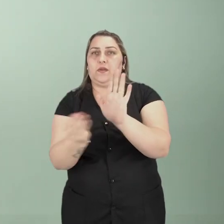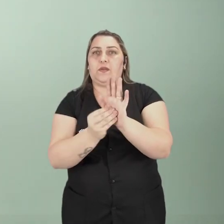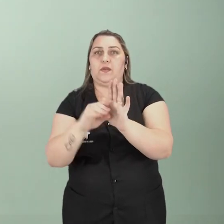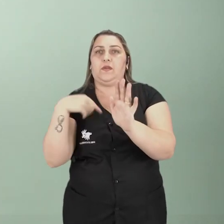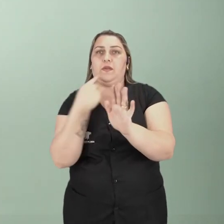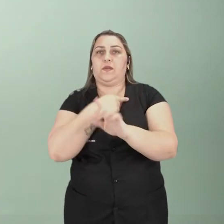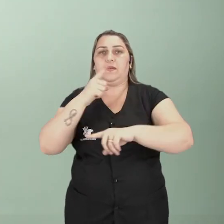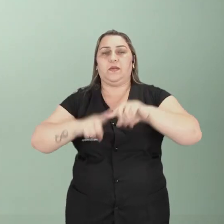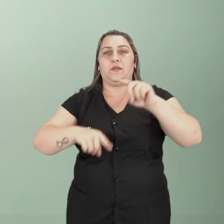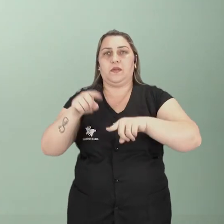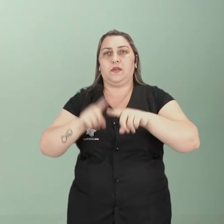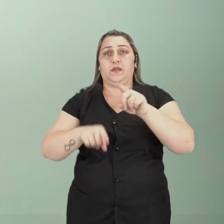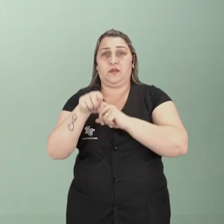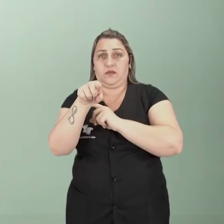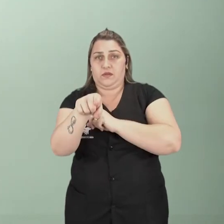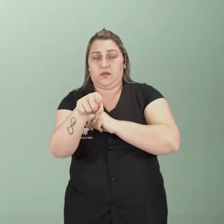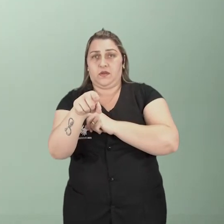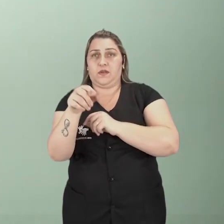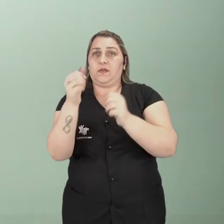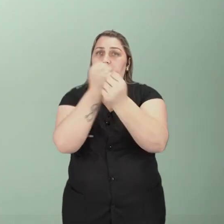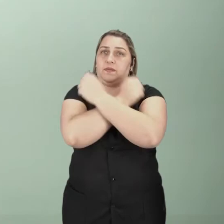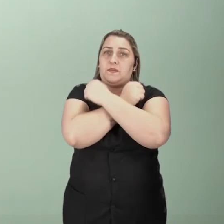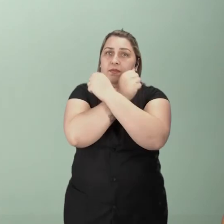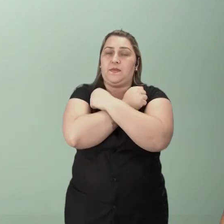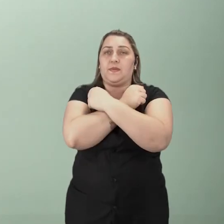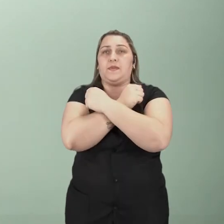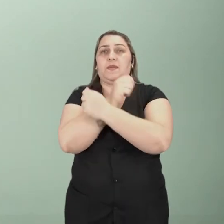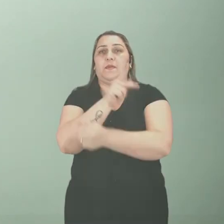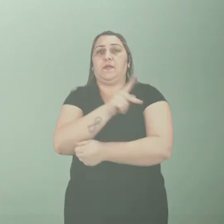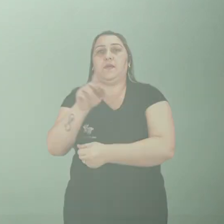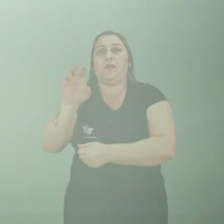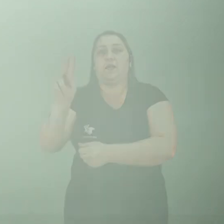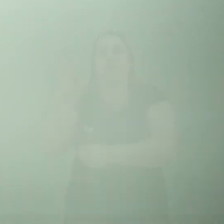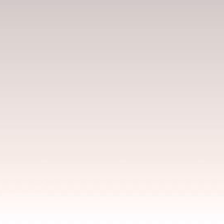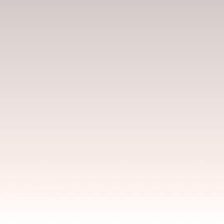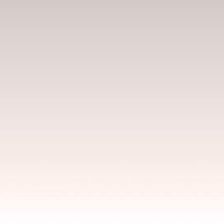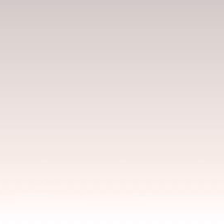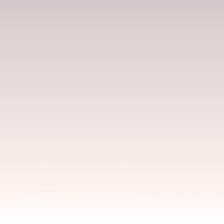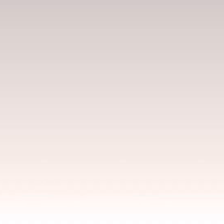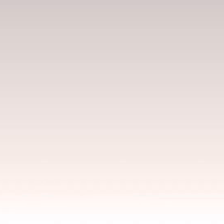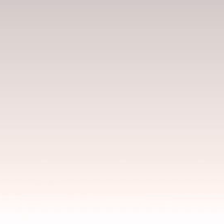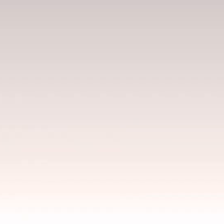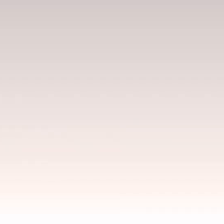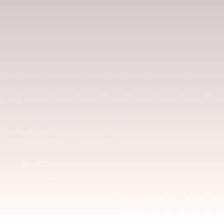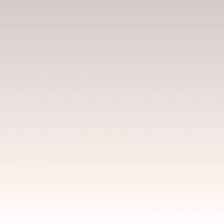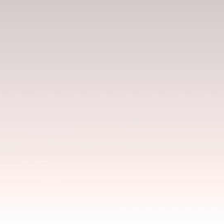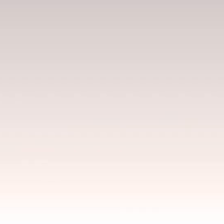nosso material disponível para você. Um grande abraço da professora Eide.